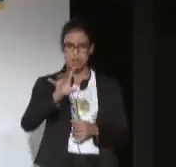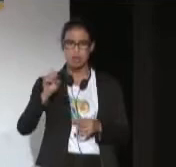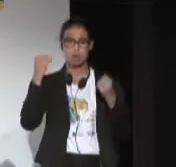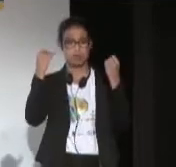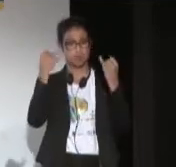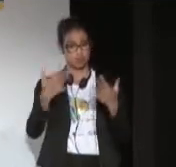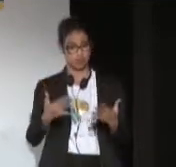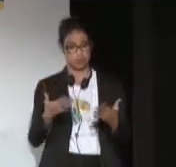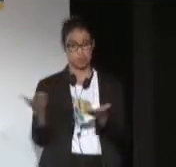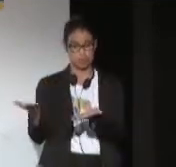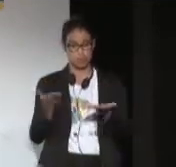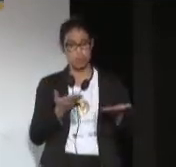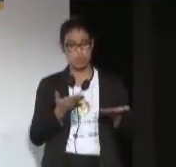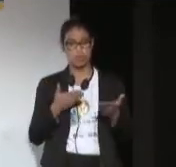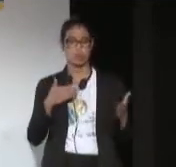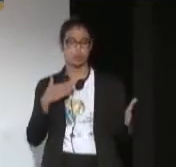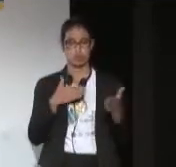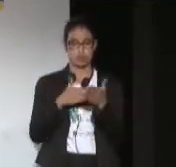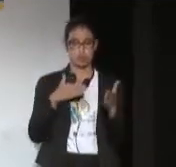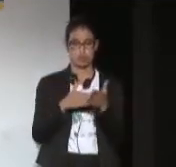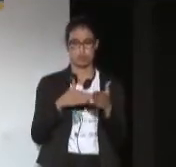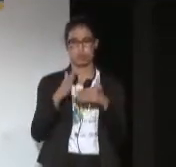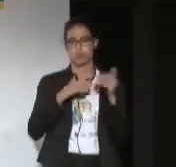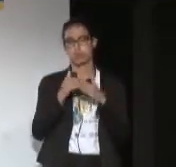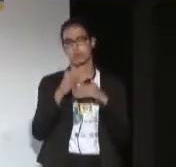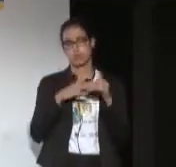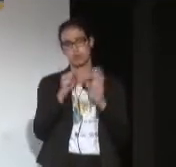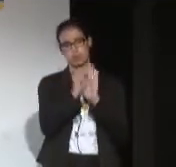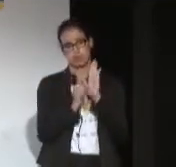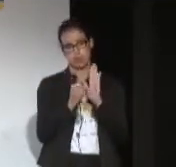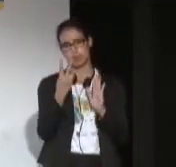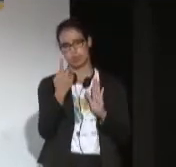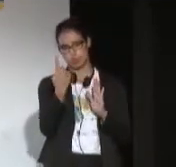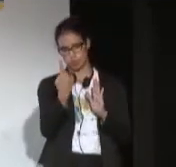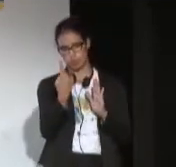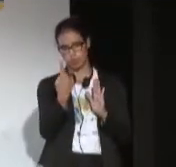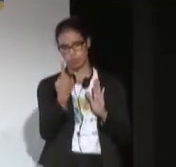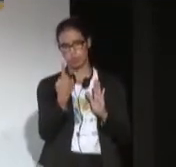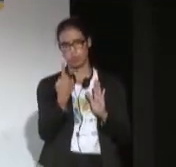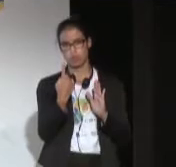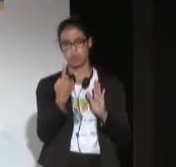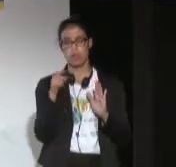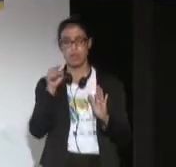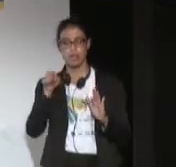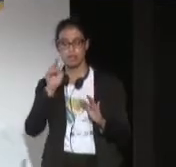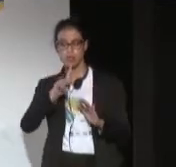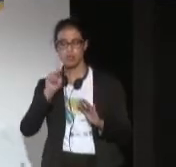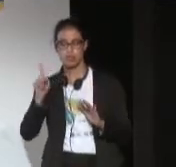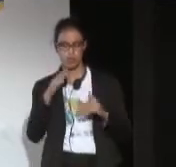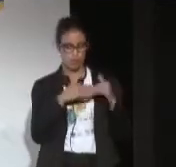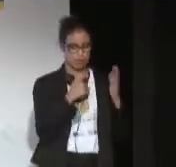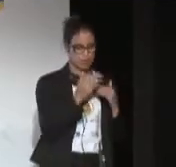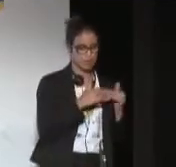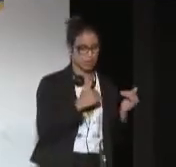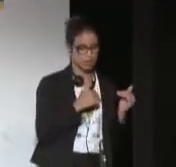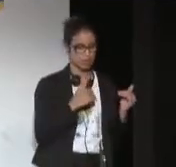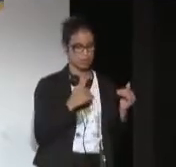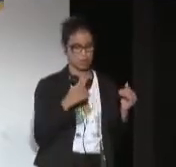desafios no desenvolvimento das habilidades do século XXI e como é que esse professor conecta com esse